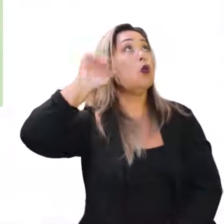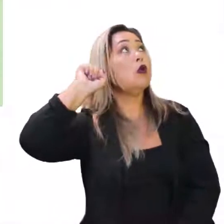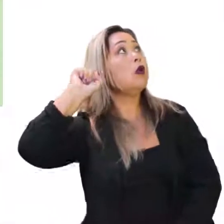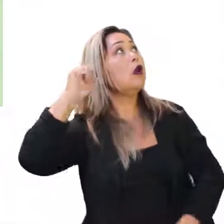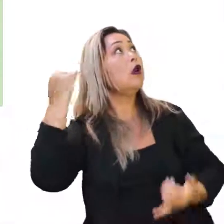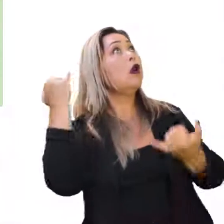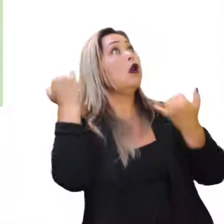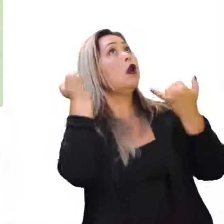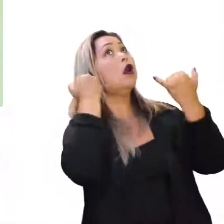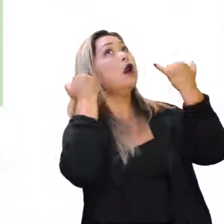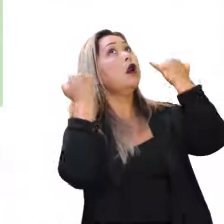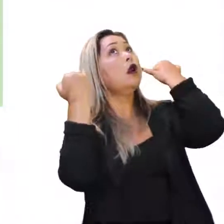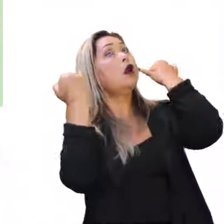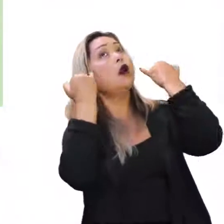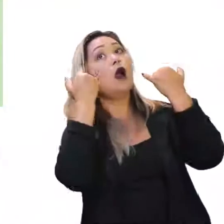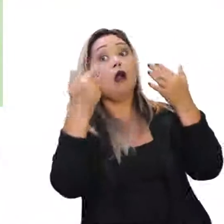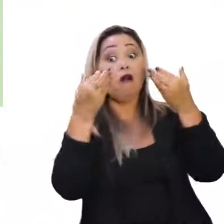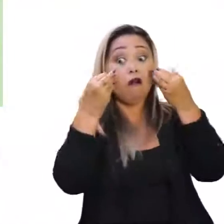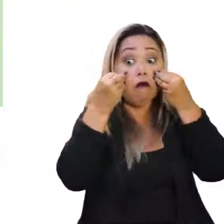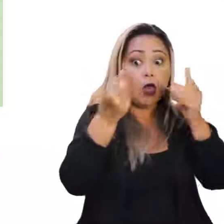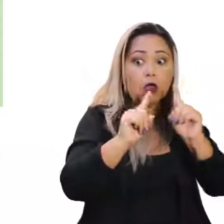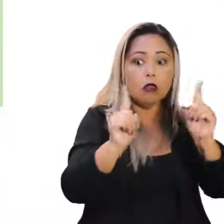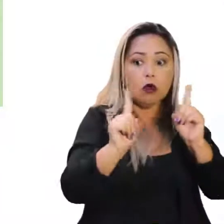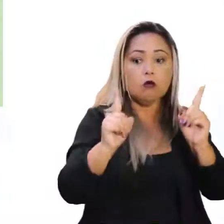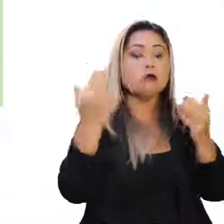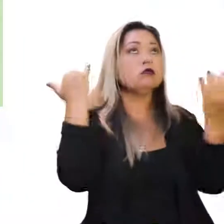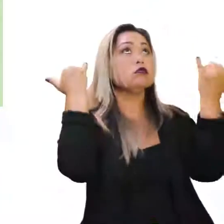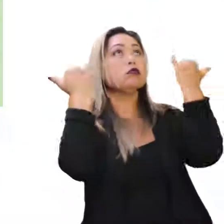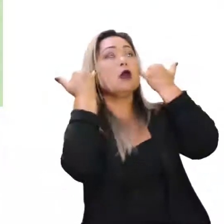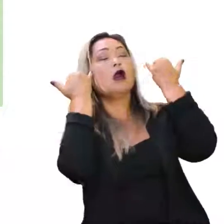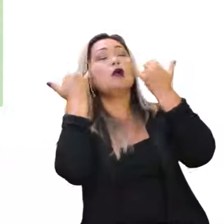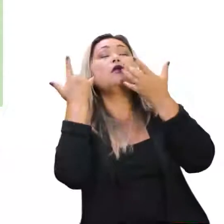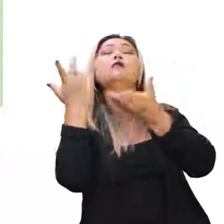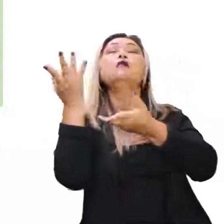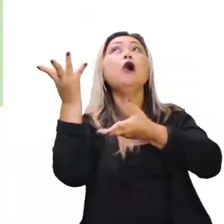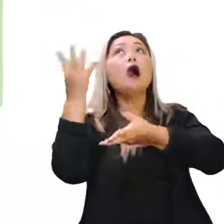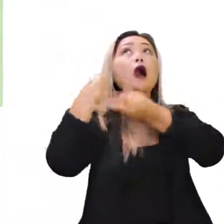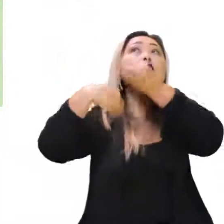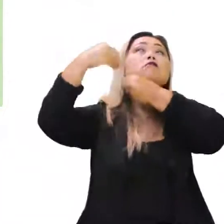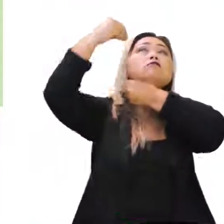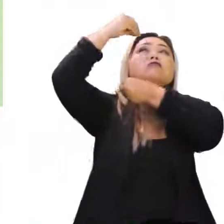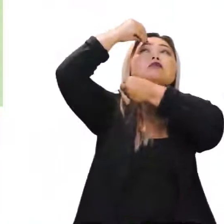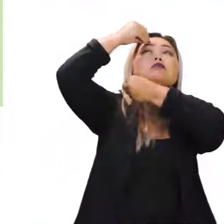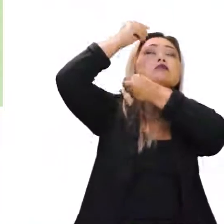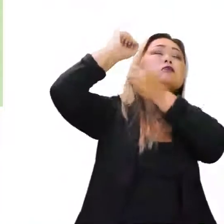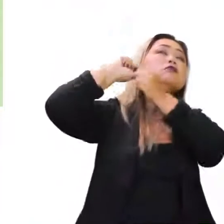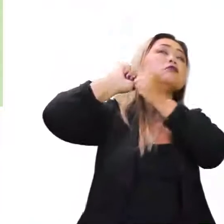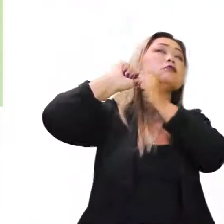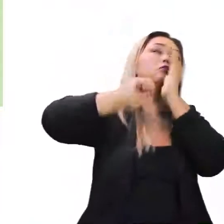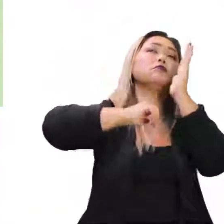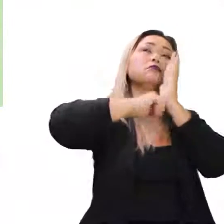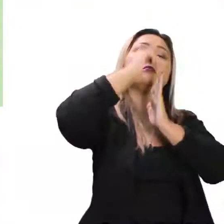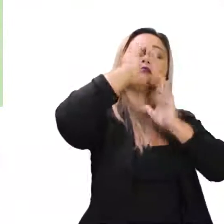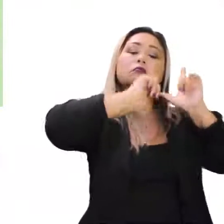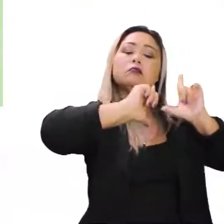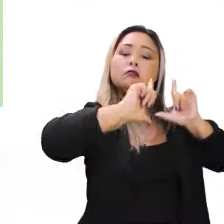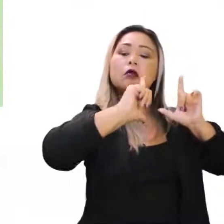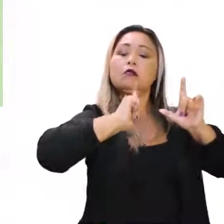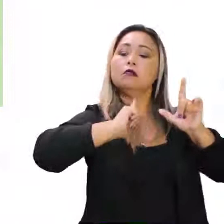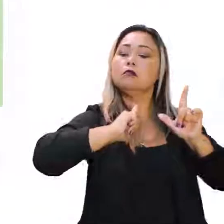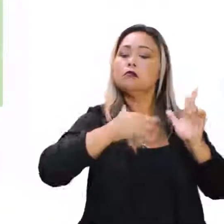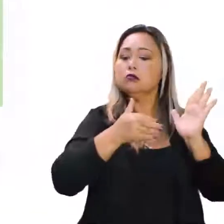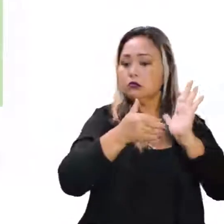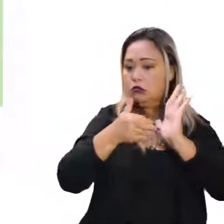sobre isso, sobre esse acontecimento e fez a obra. Porém, ele estava nesse período